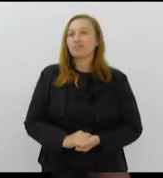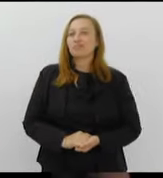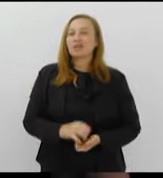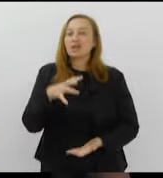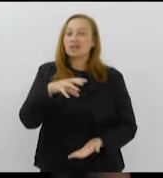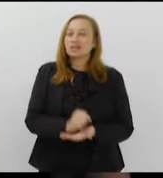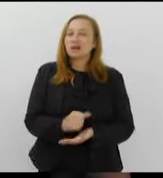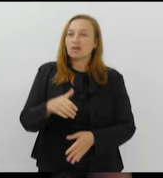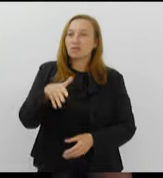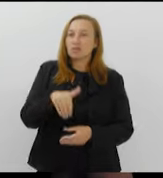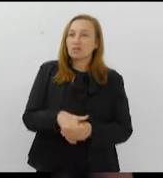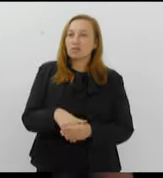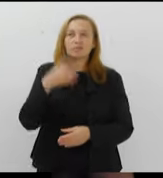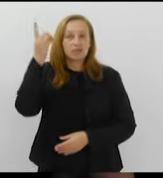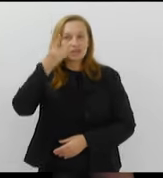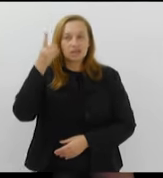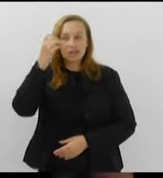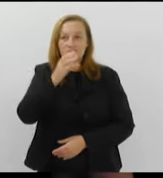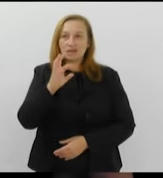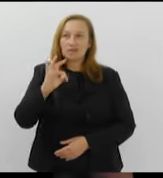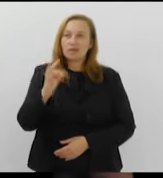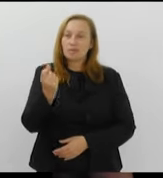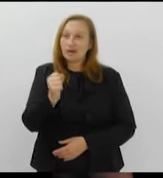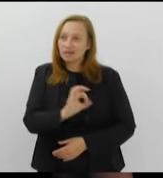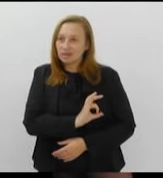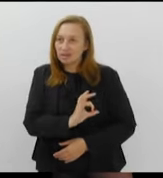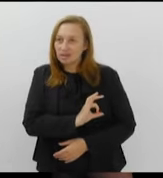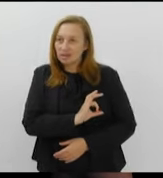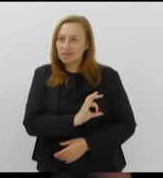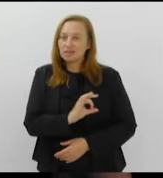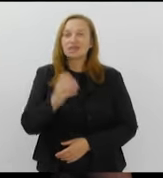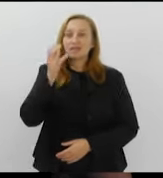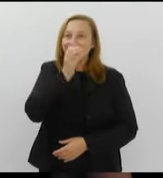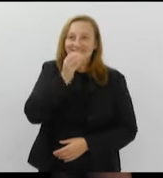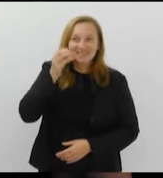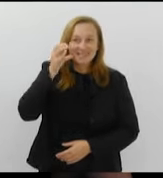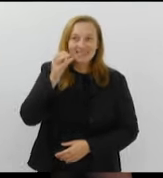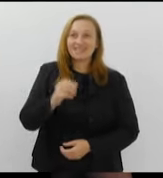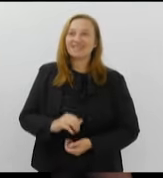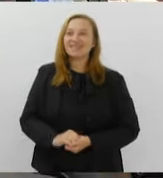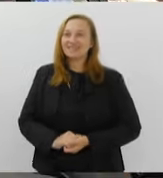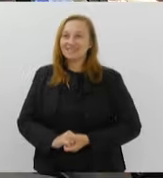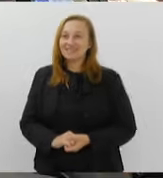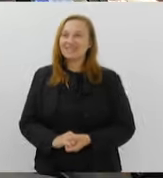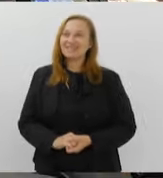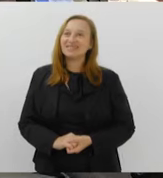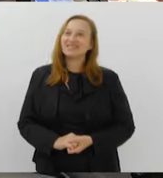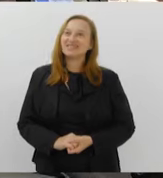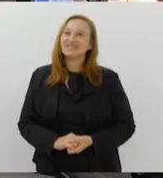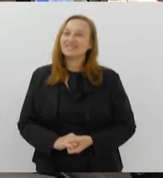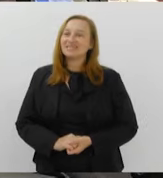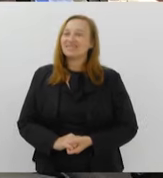Registrar o meu voto para as deputadas Marta Rocha e deputada Célia Jordão. Obrigada.